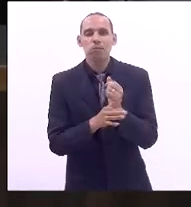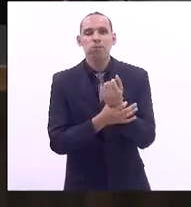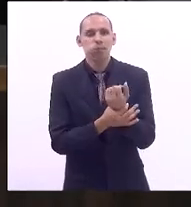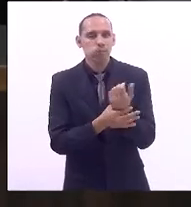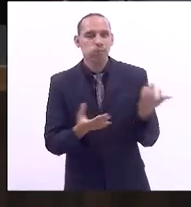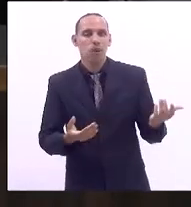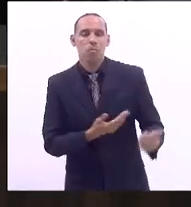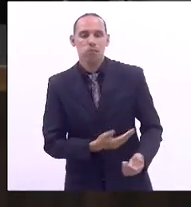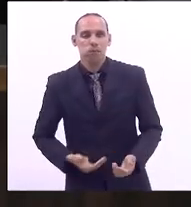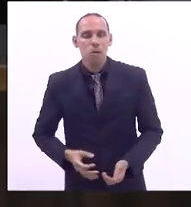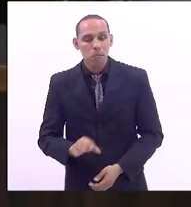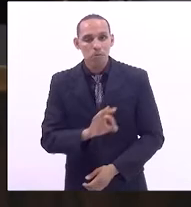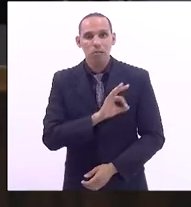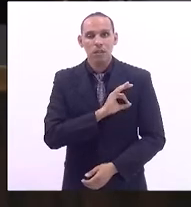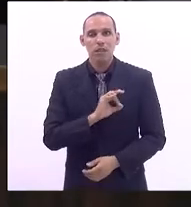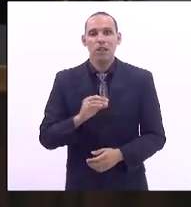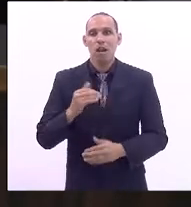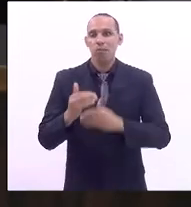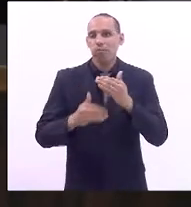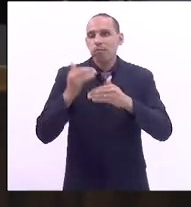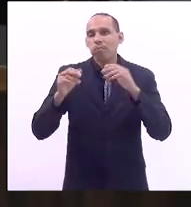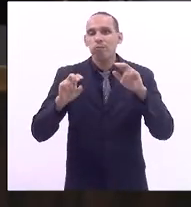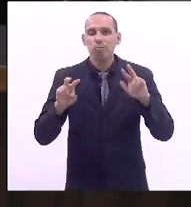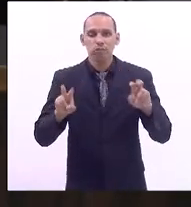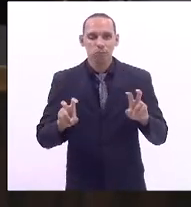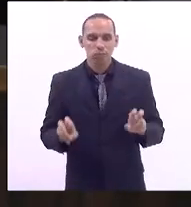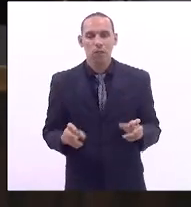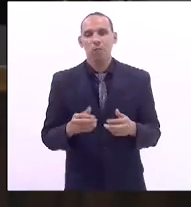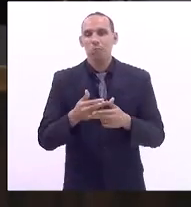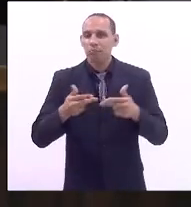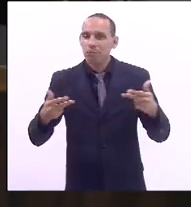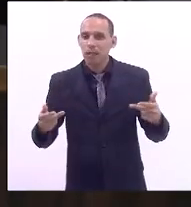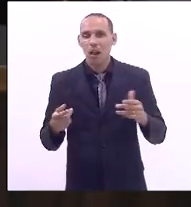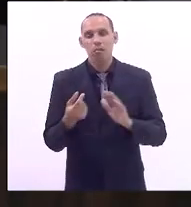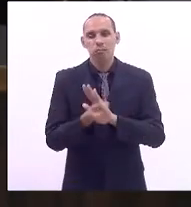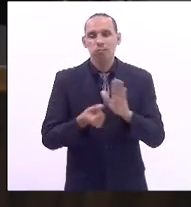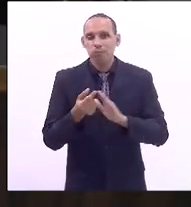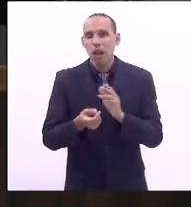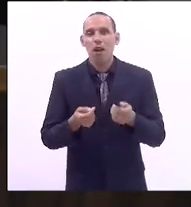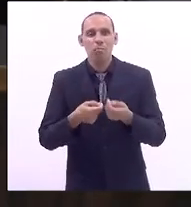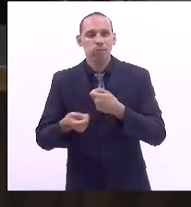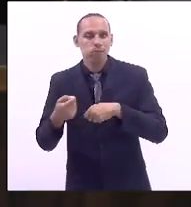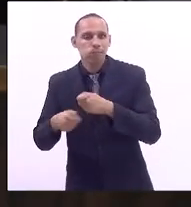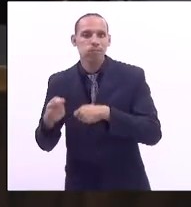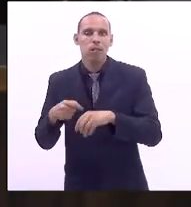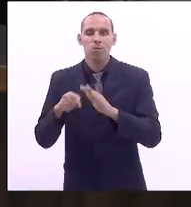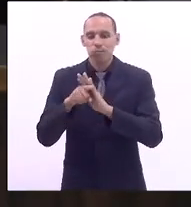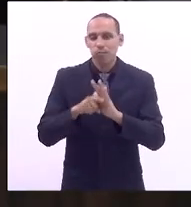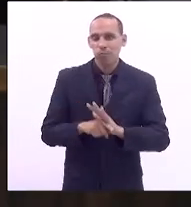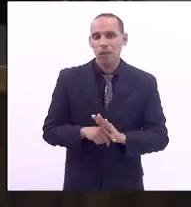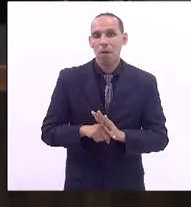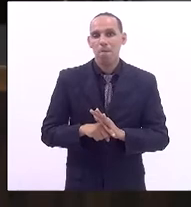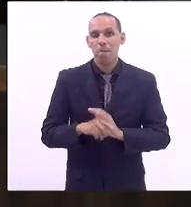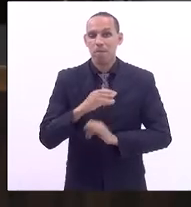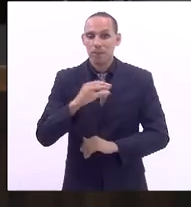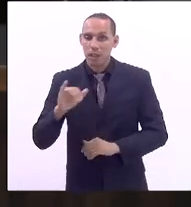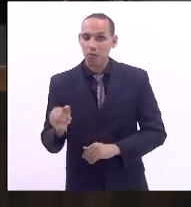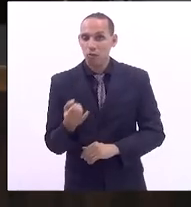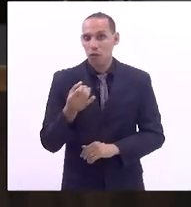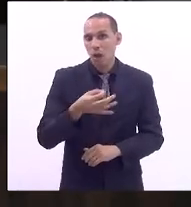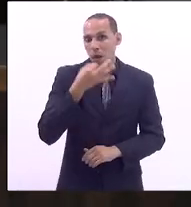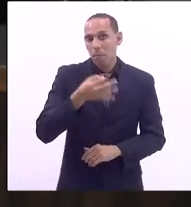de assuntos municipais e desenvolvimento Regional de orçamento Finanças fiscalização financeira e controle para emitir parecer pela comissão de concessão Justiça